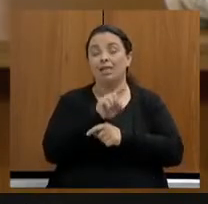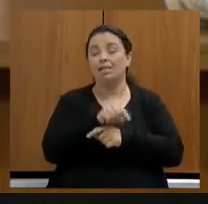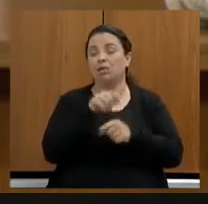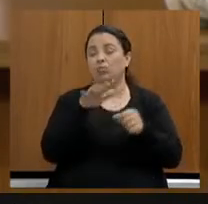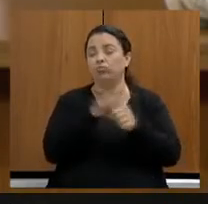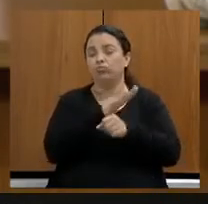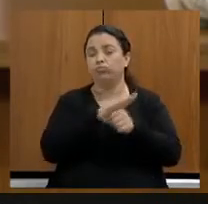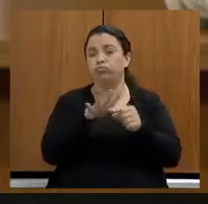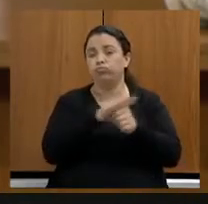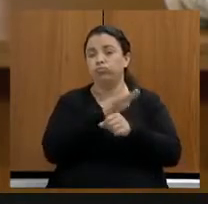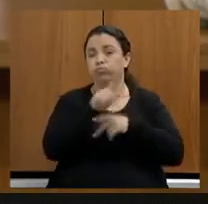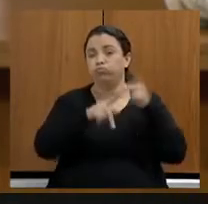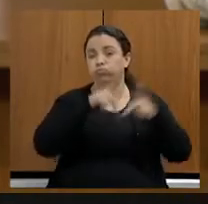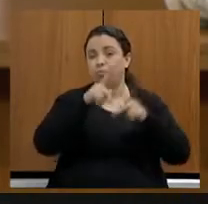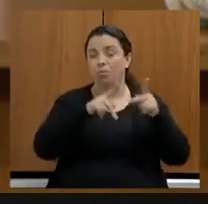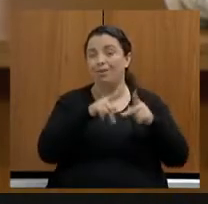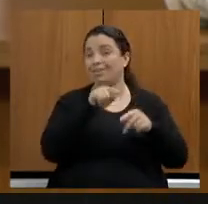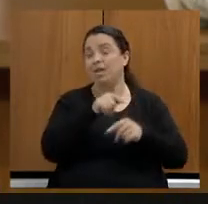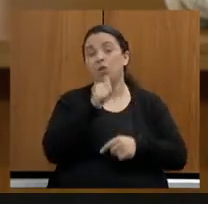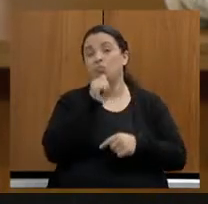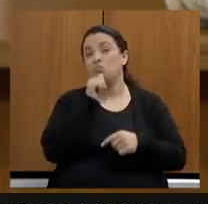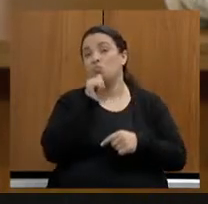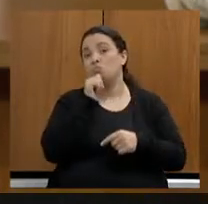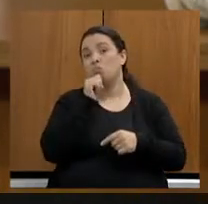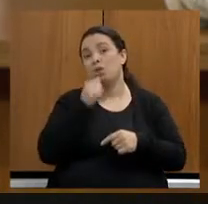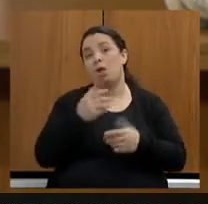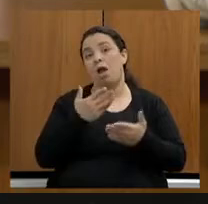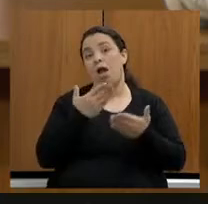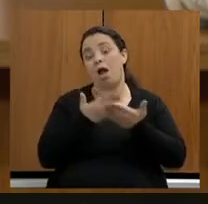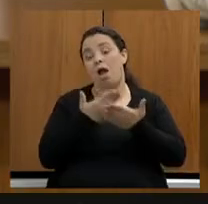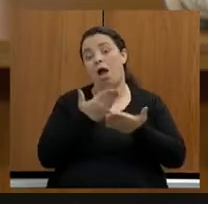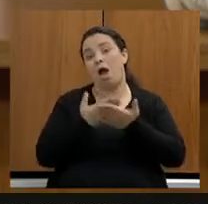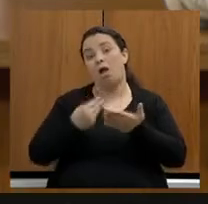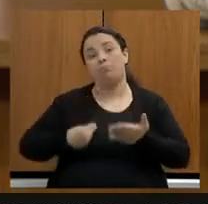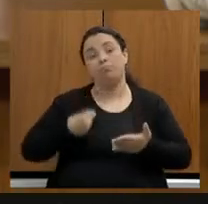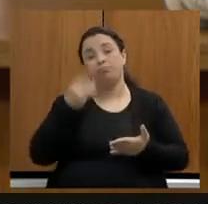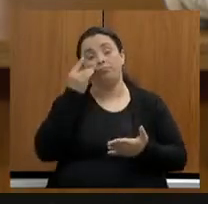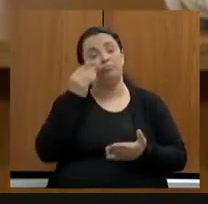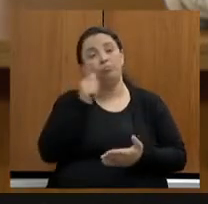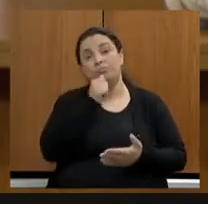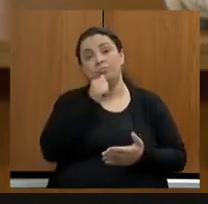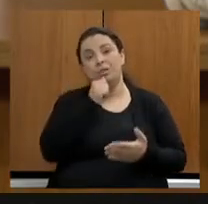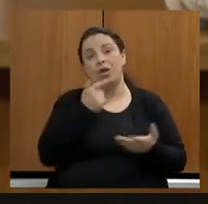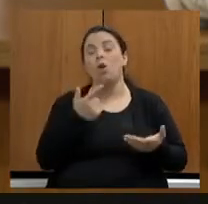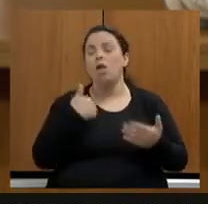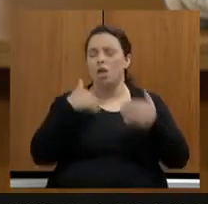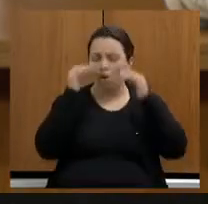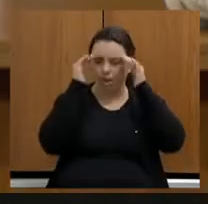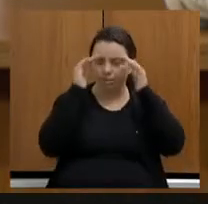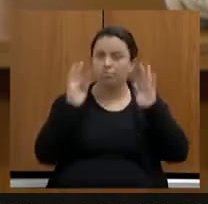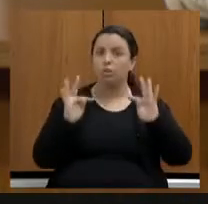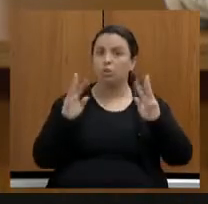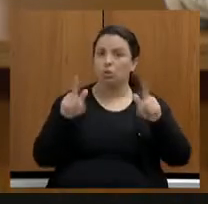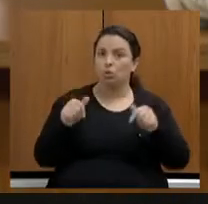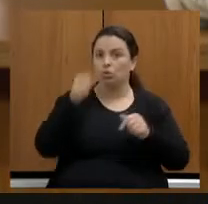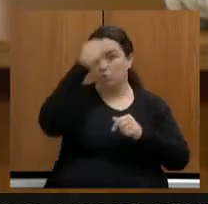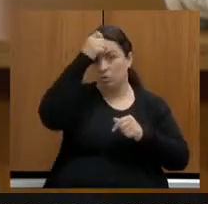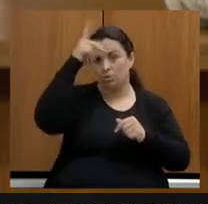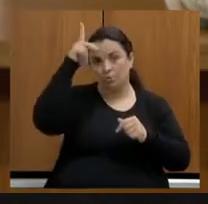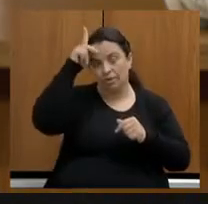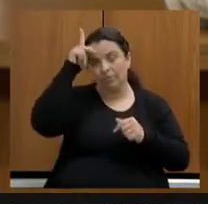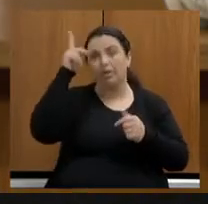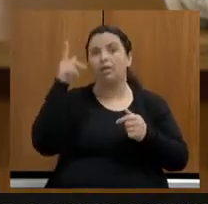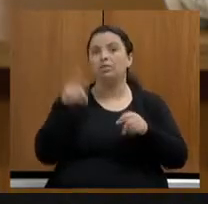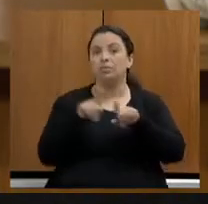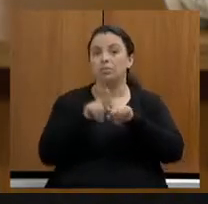nós estamos no trabalho muito próximo com os prefeitos eu tenho muito respeito a esse prefeito e secretária de educação é